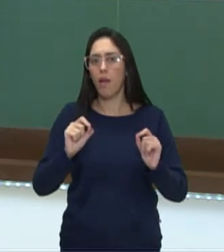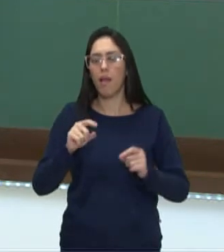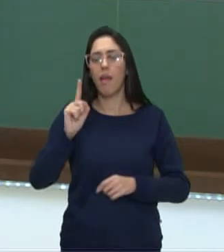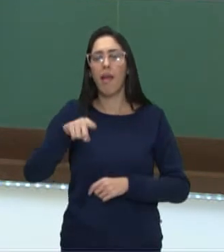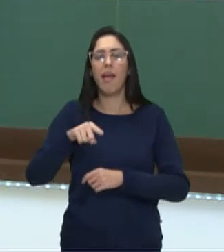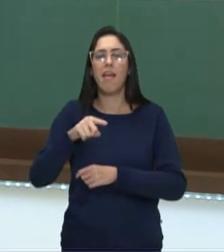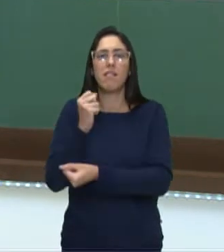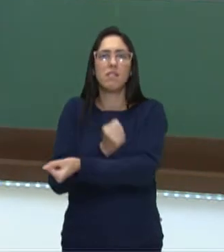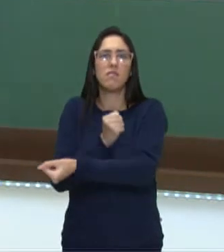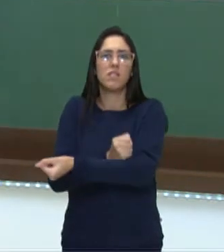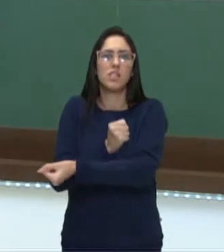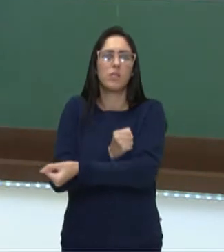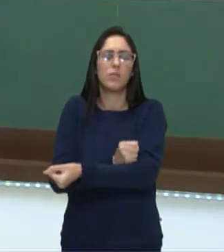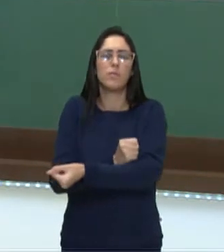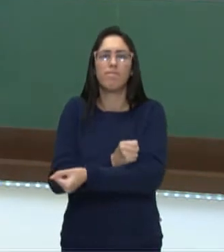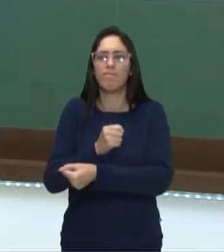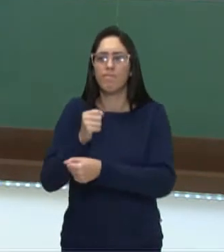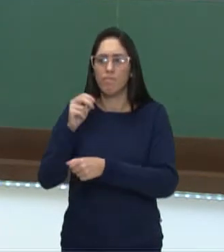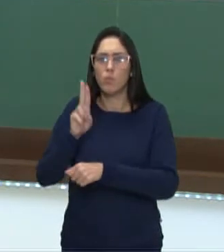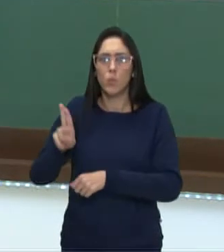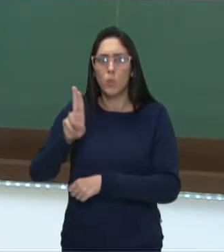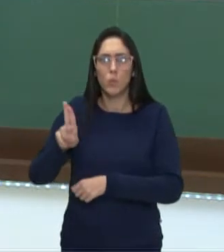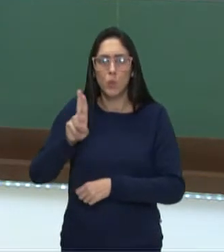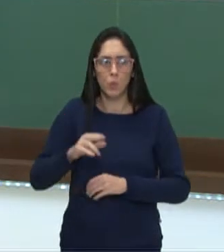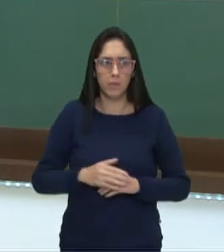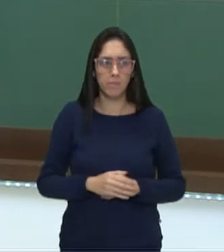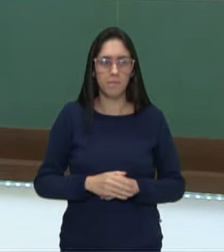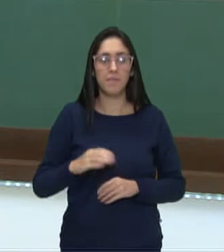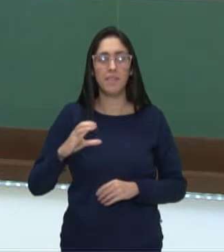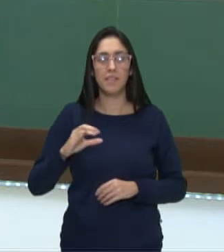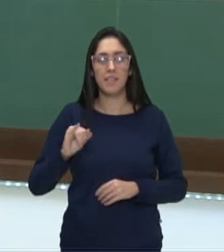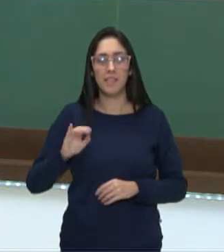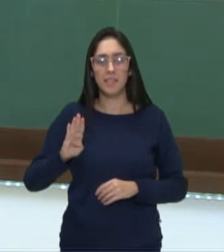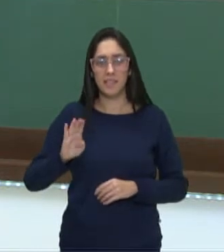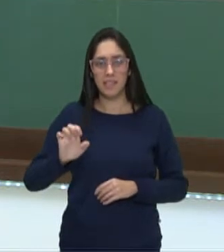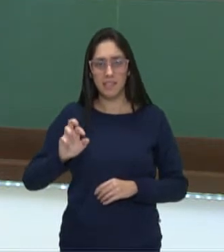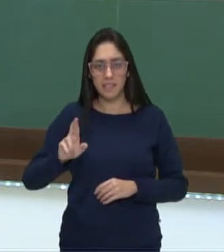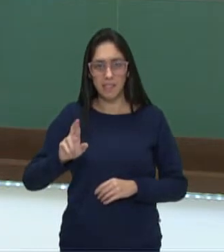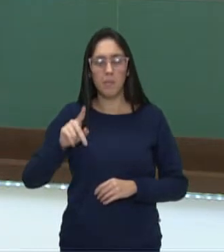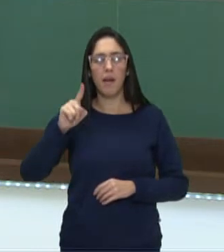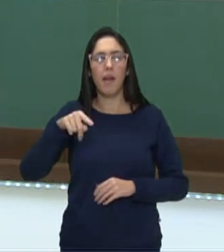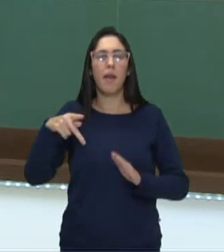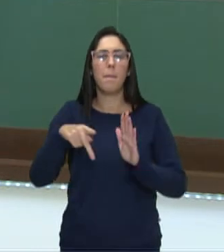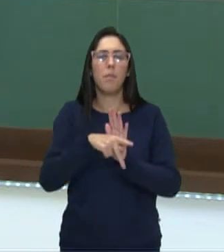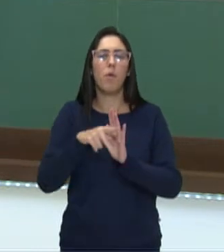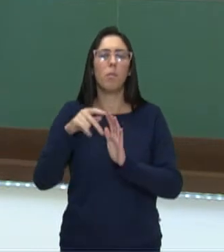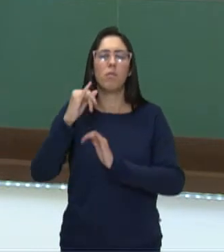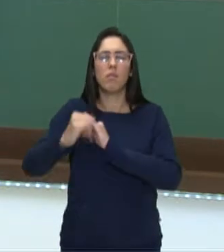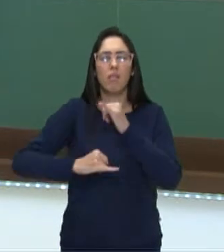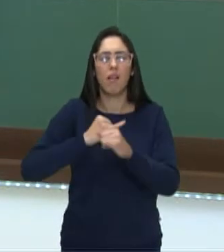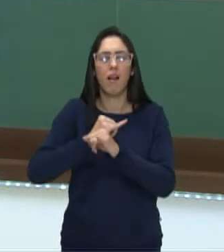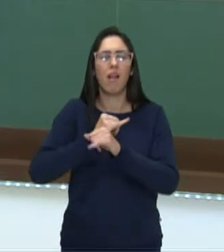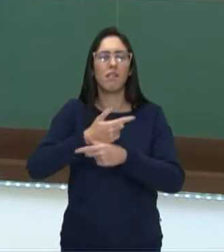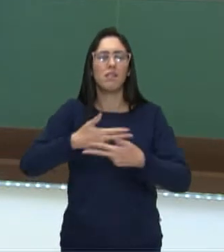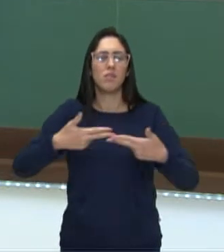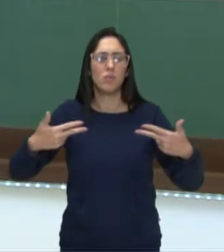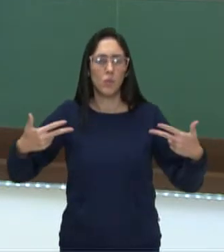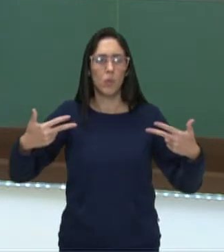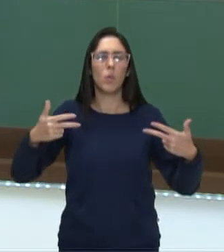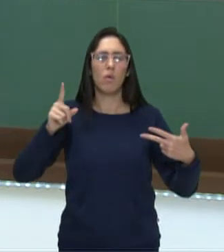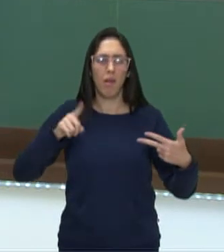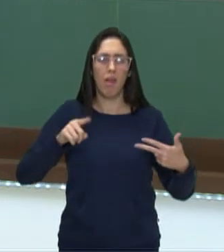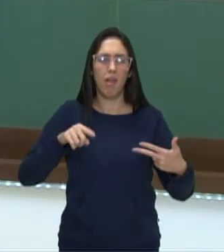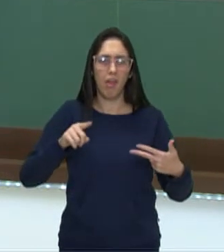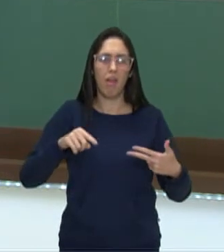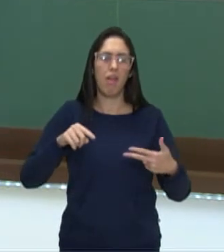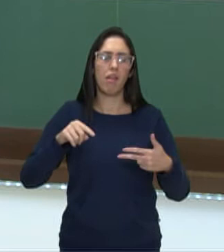vício, E ciber, justamente associado aí, cyber, O termo associado à internet,